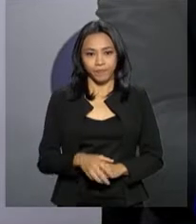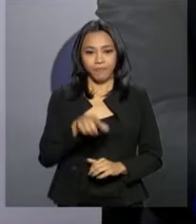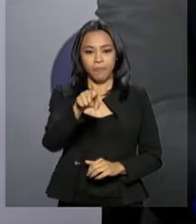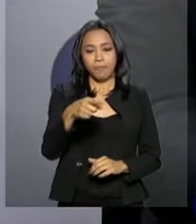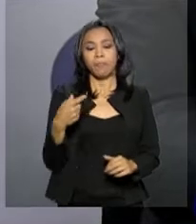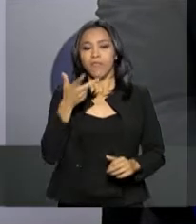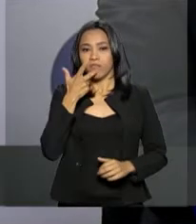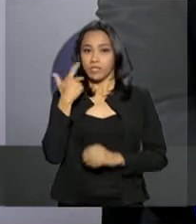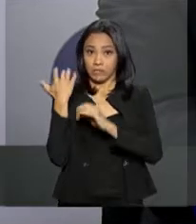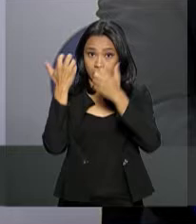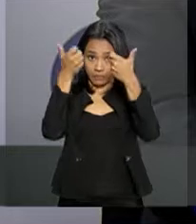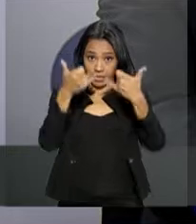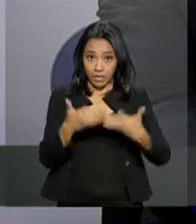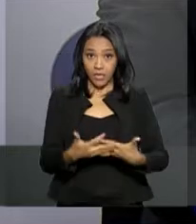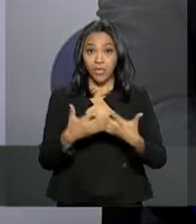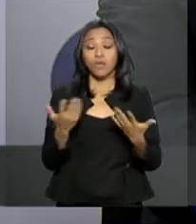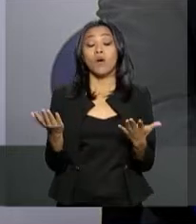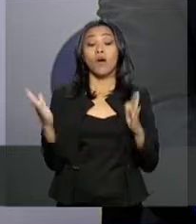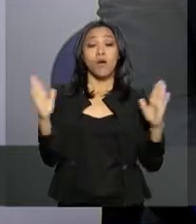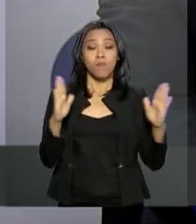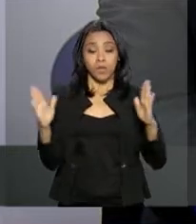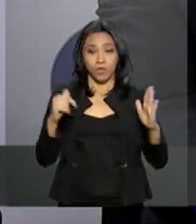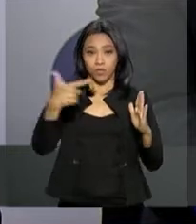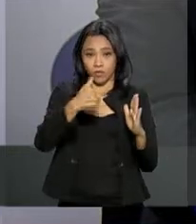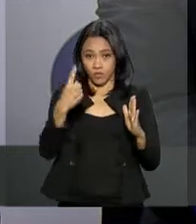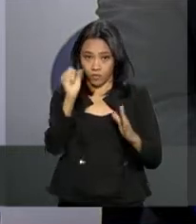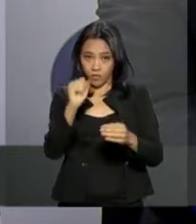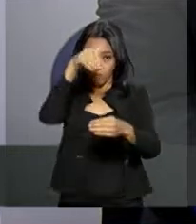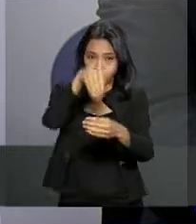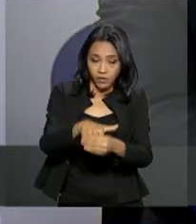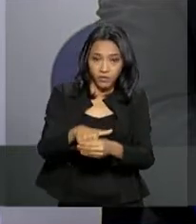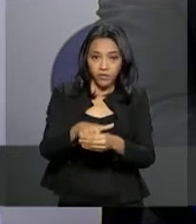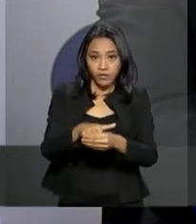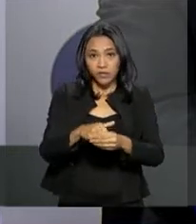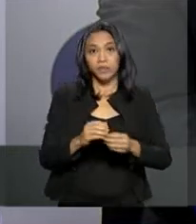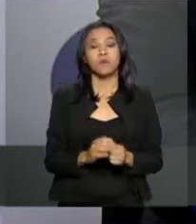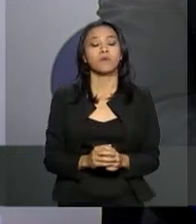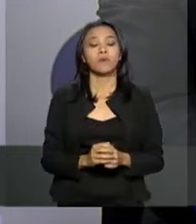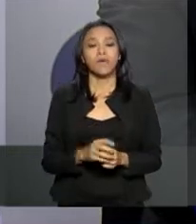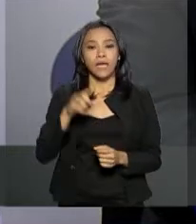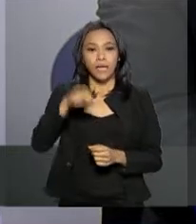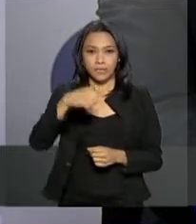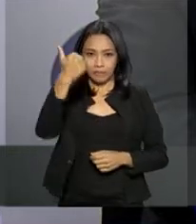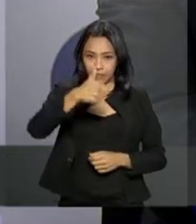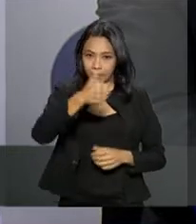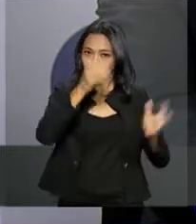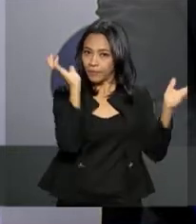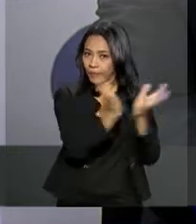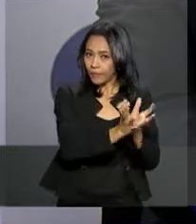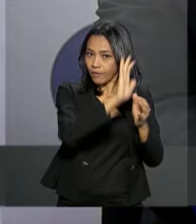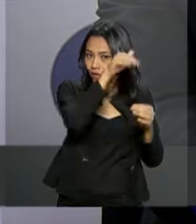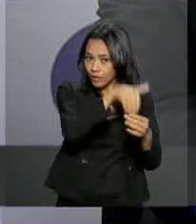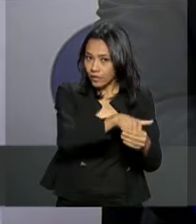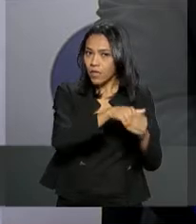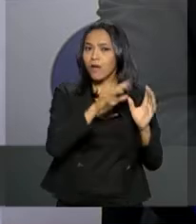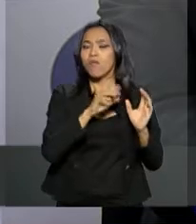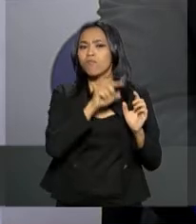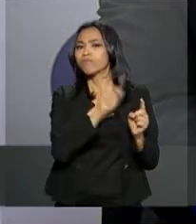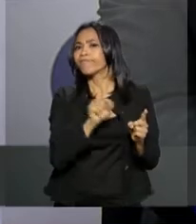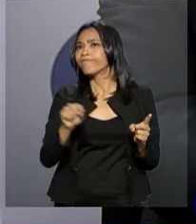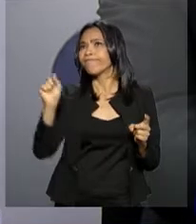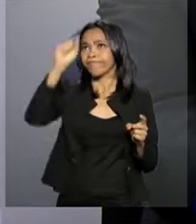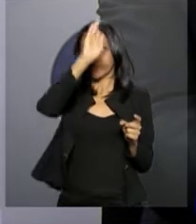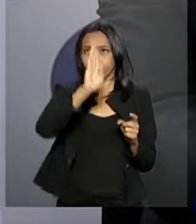nossas eleições de 2018 quanto a este esta primeira etapa decorreram em todo